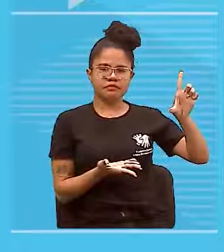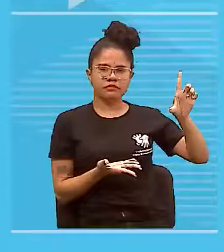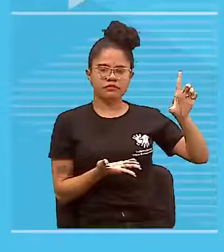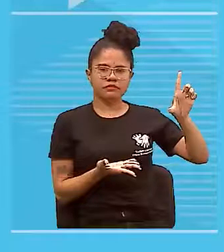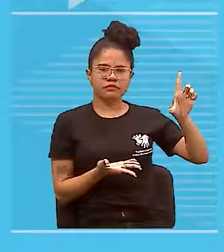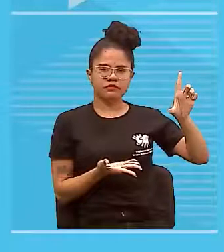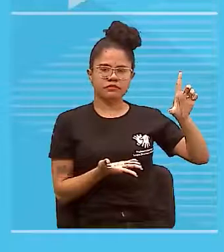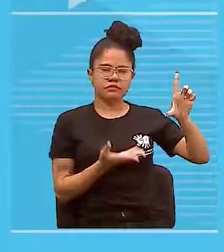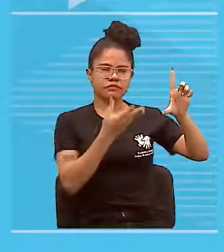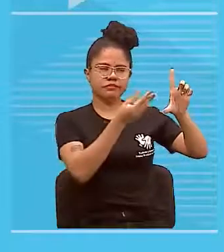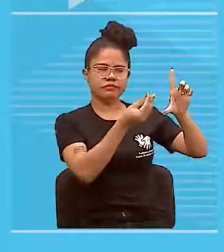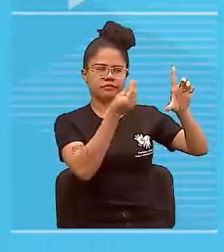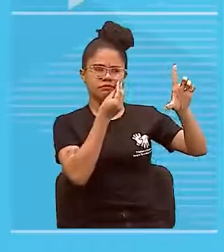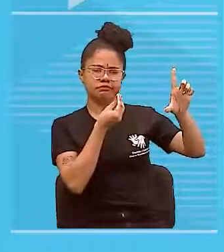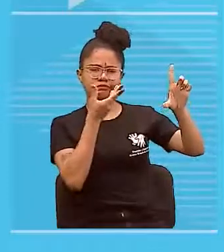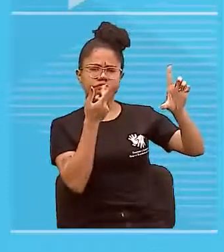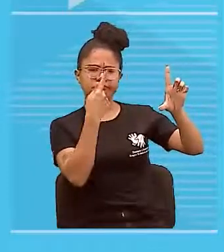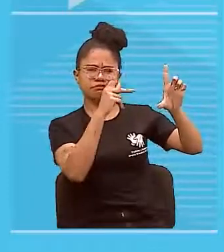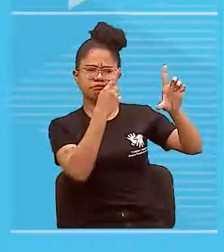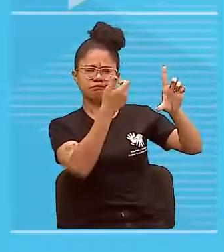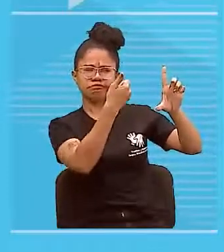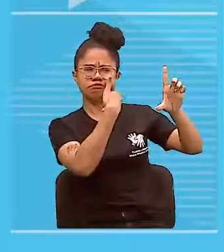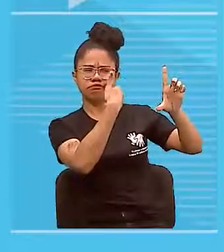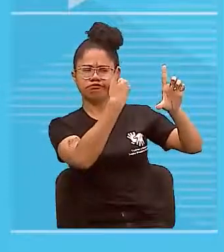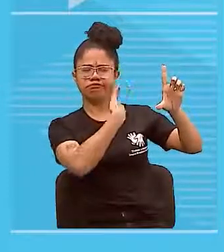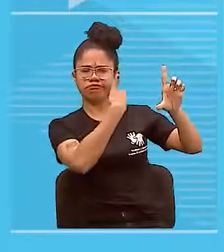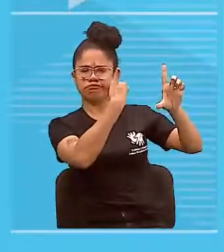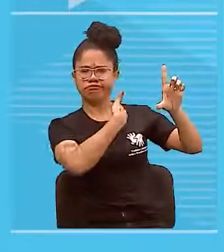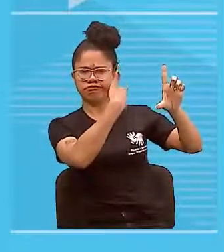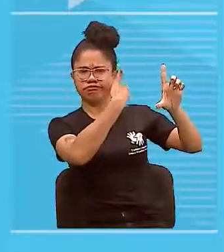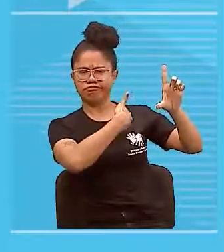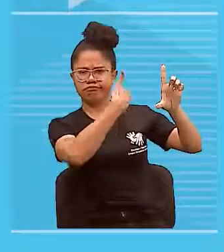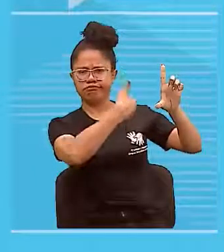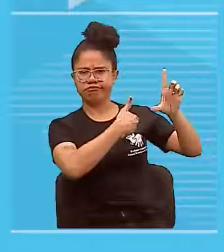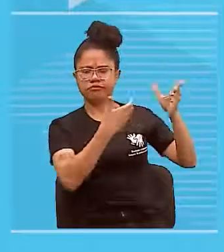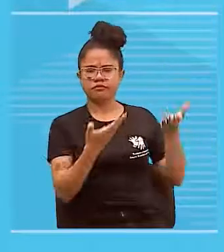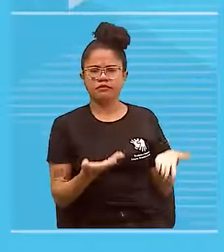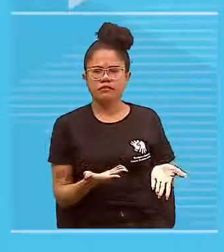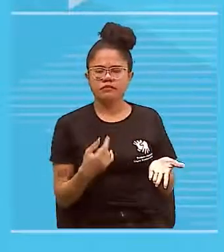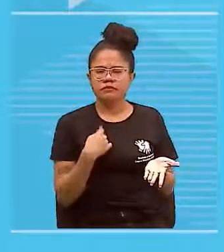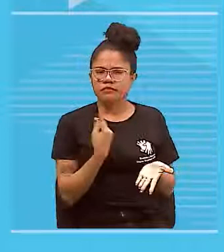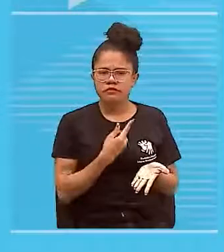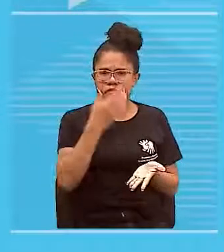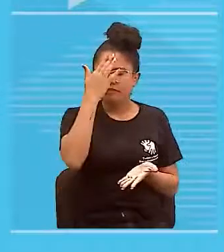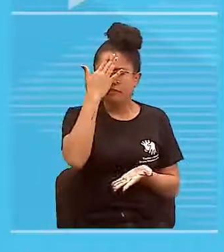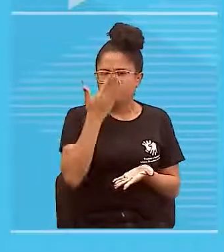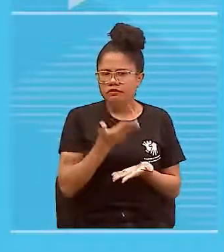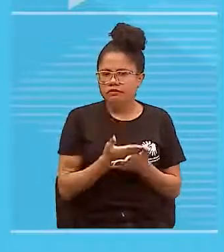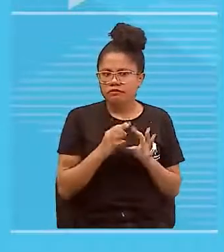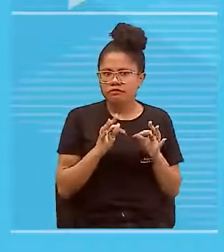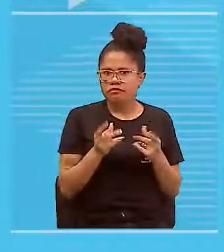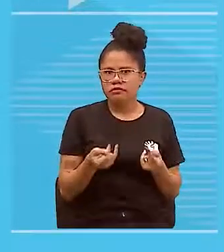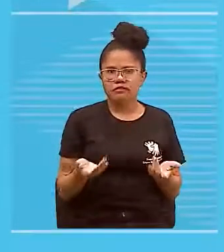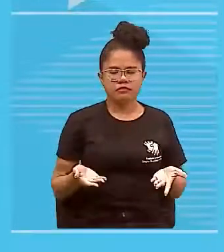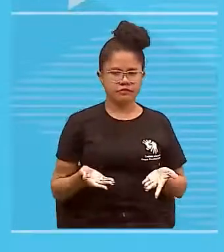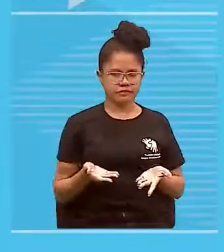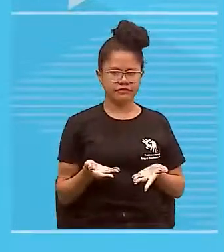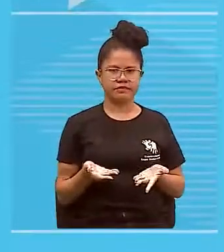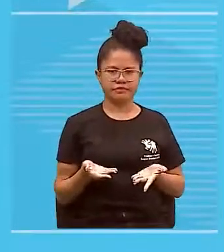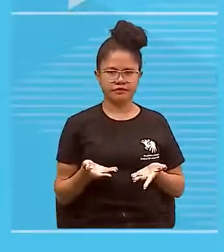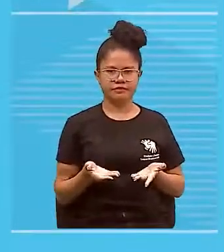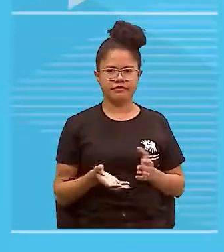receber essas informações e vamos viver enganados por aí